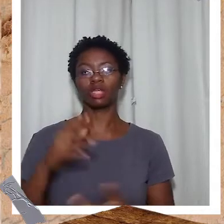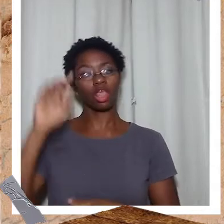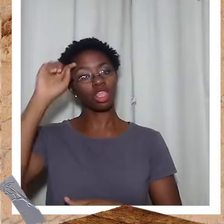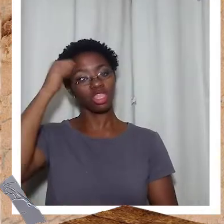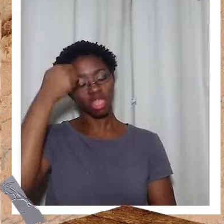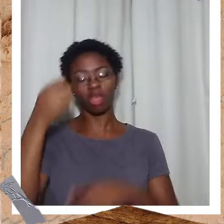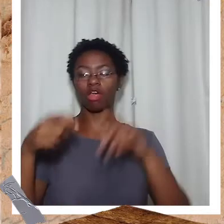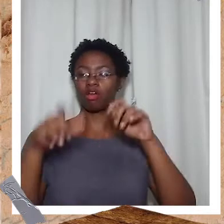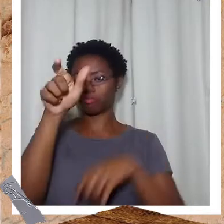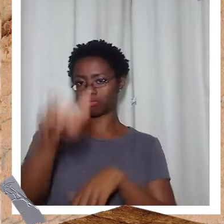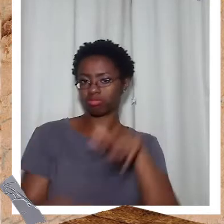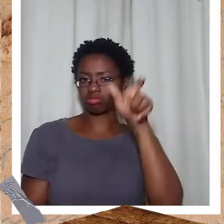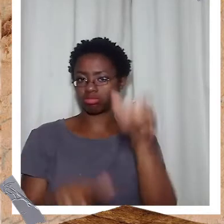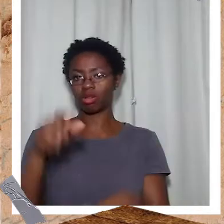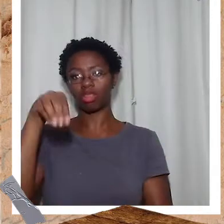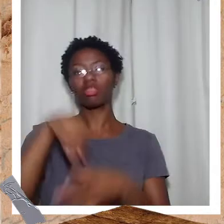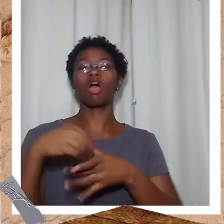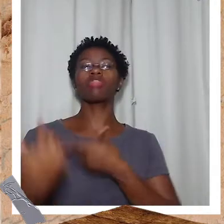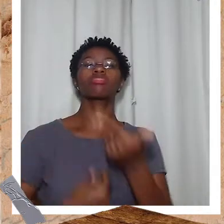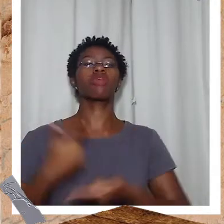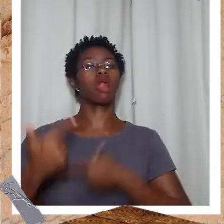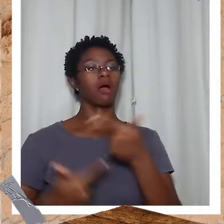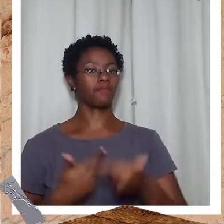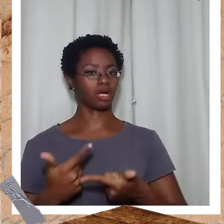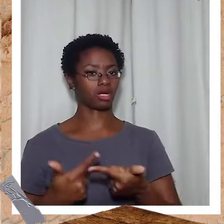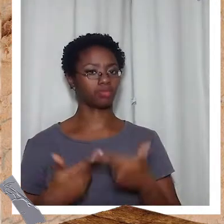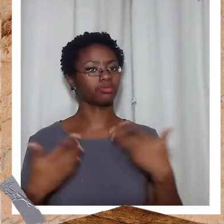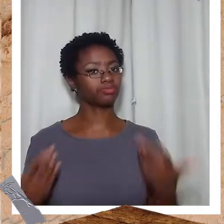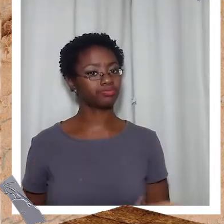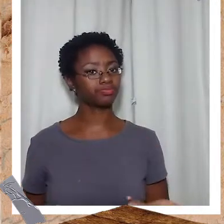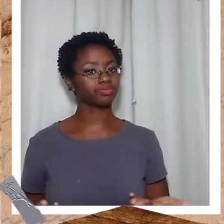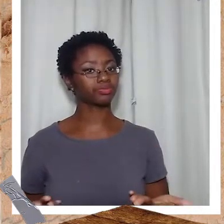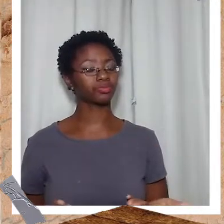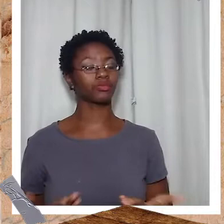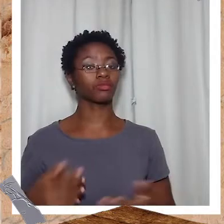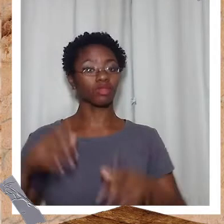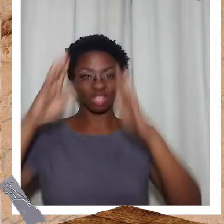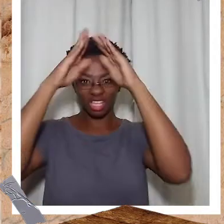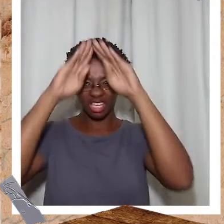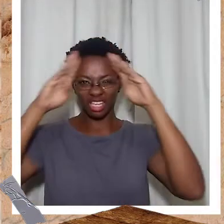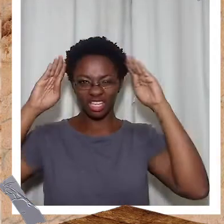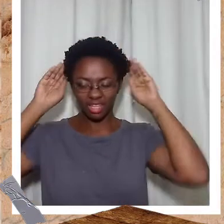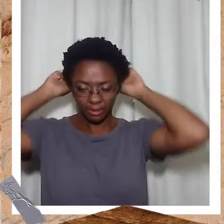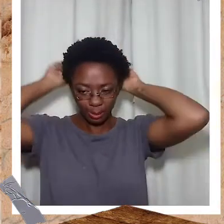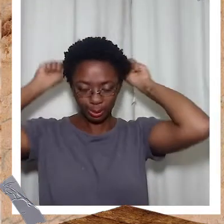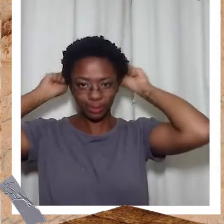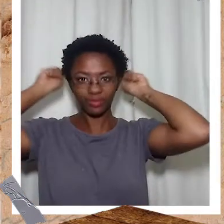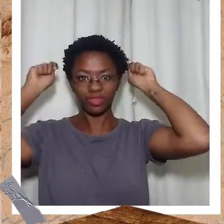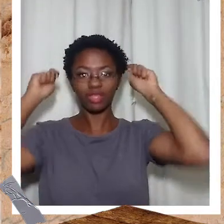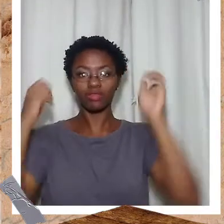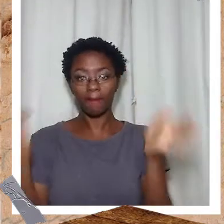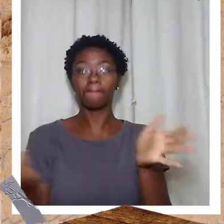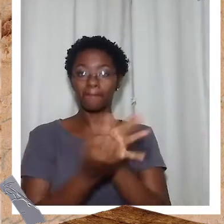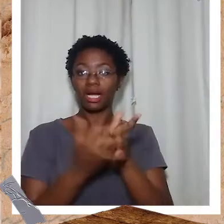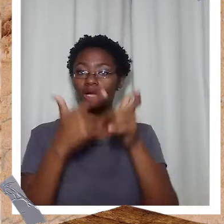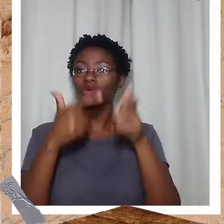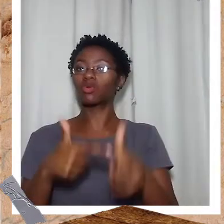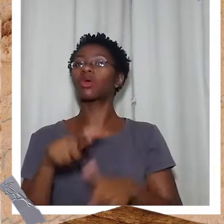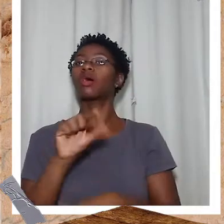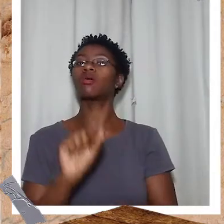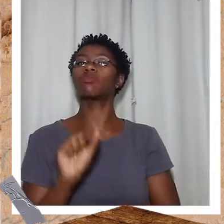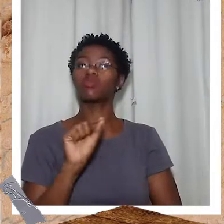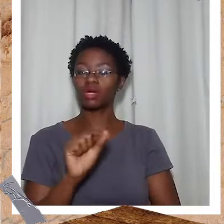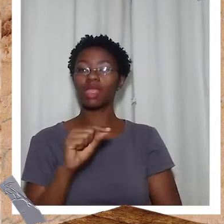negras e negros no trabalho, né? Então, de certa maneira, também esse lenço marca um pouco esse lugar, né? Um lugar de